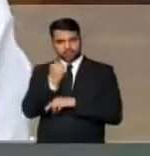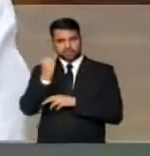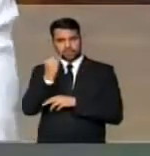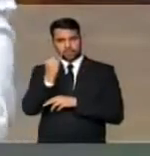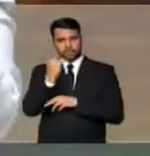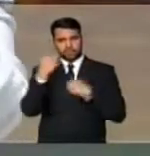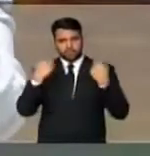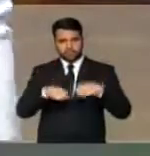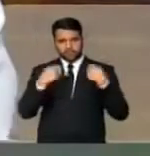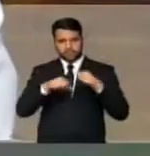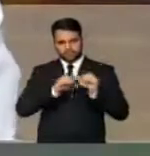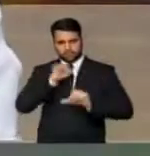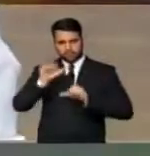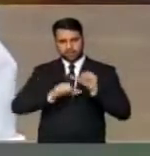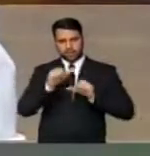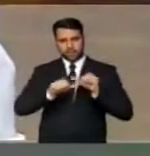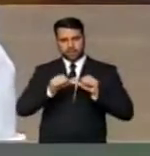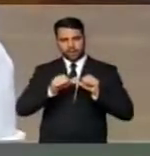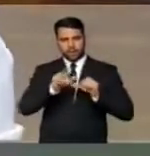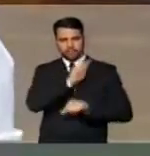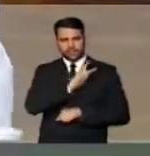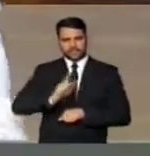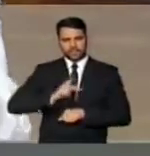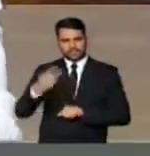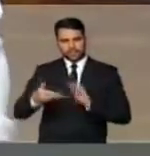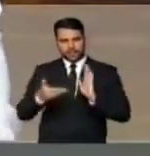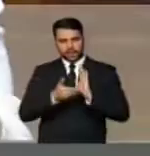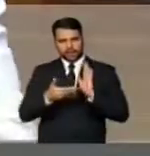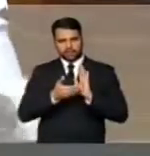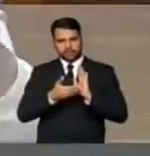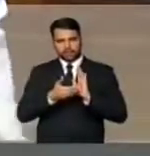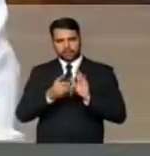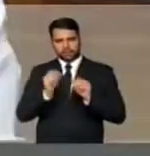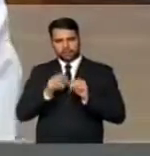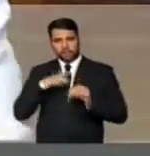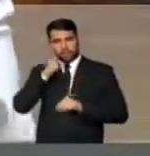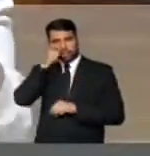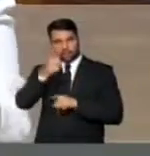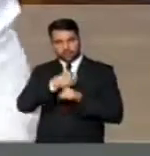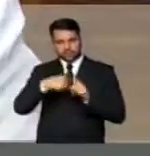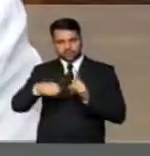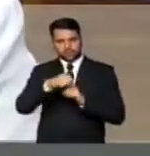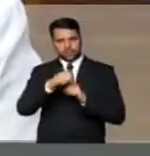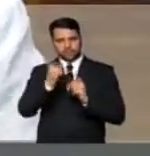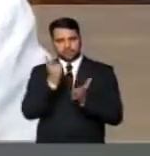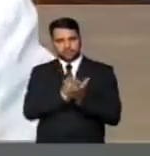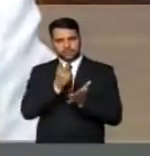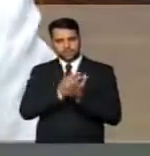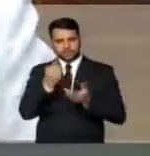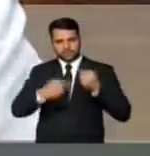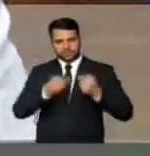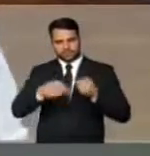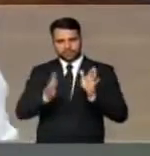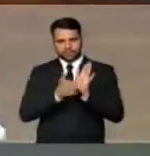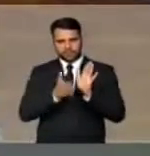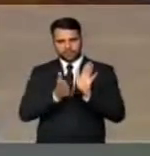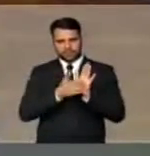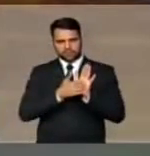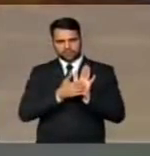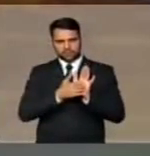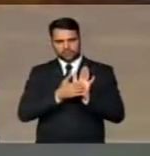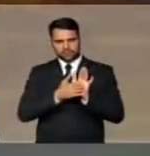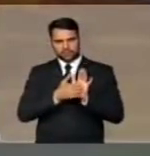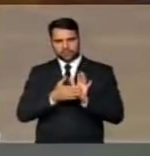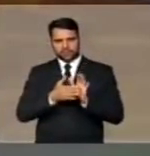fundamental. Precisamos mudar o comando da Câmara para que a pauta que tem interesse social seja aqui tratada. Parabéns, e